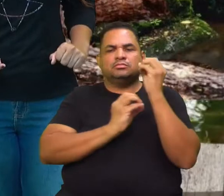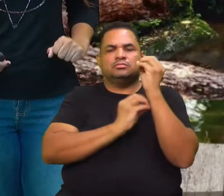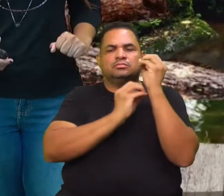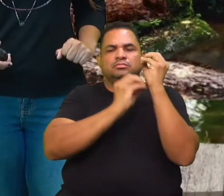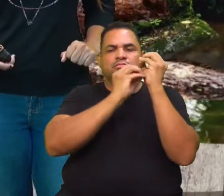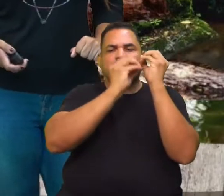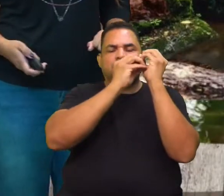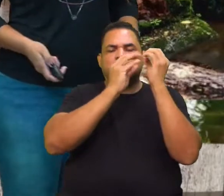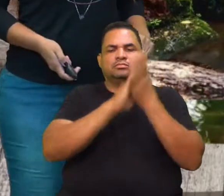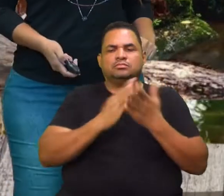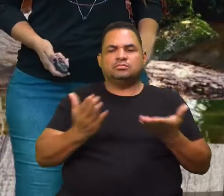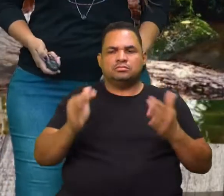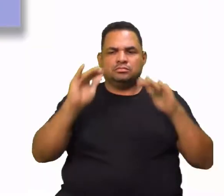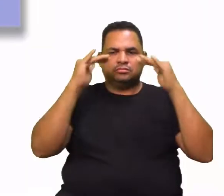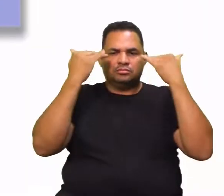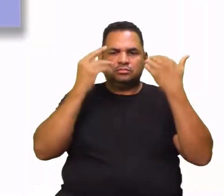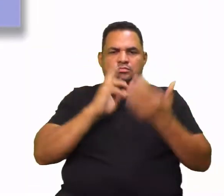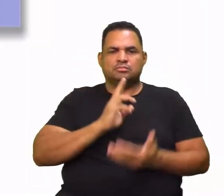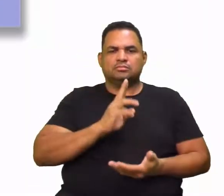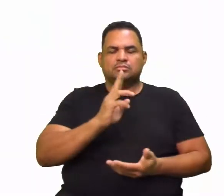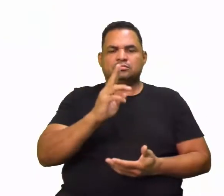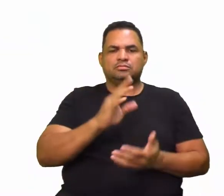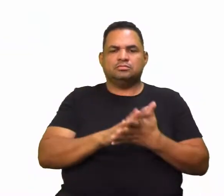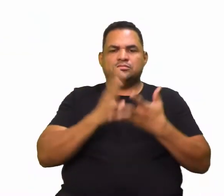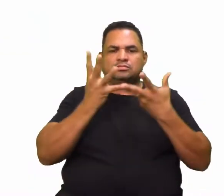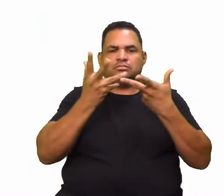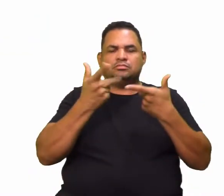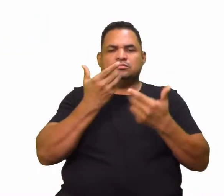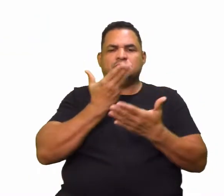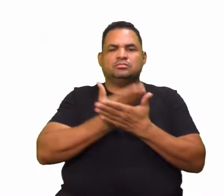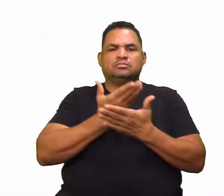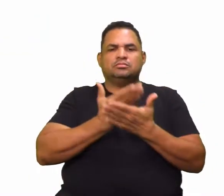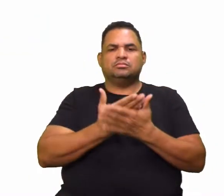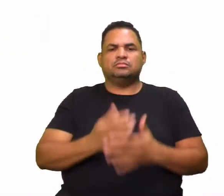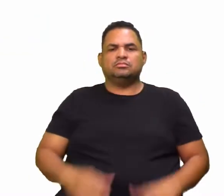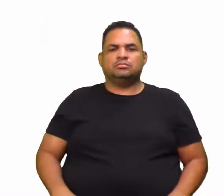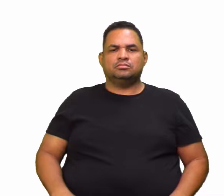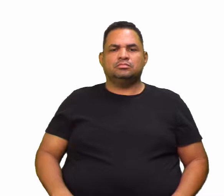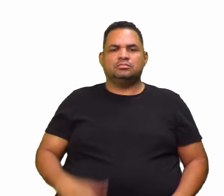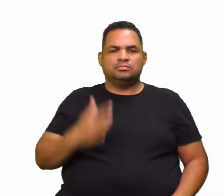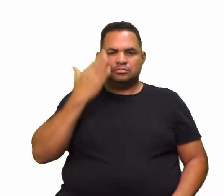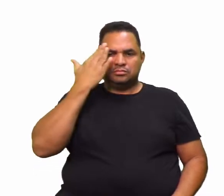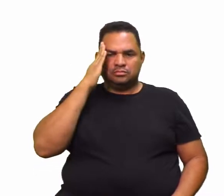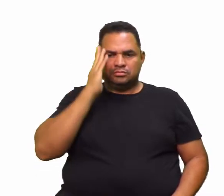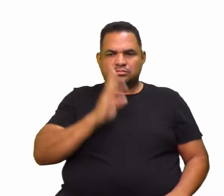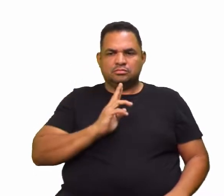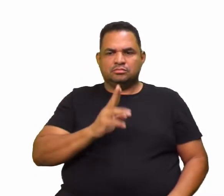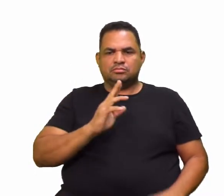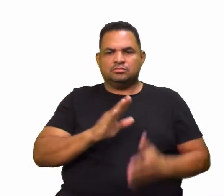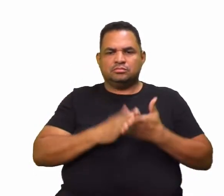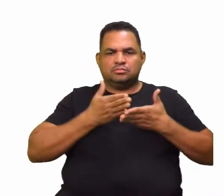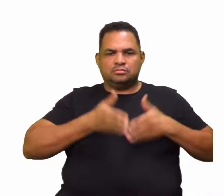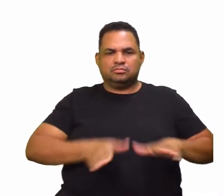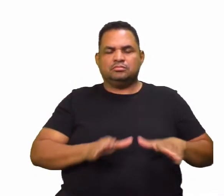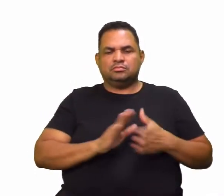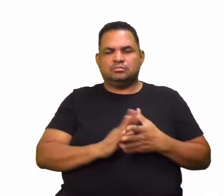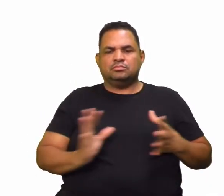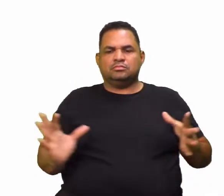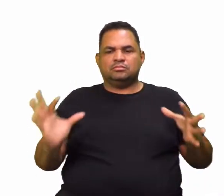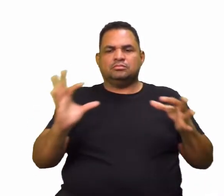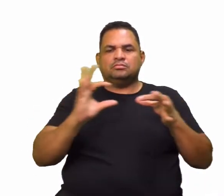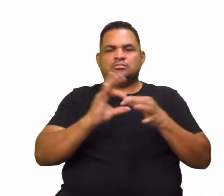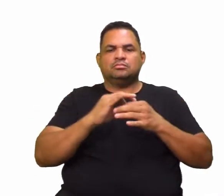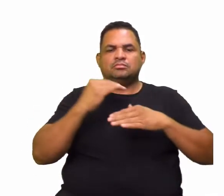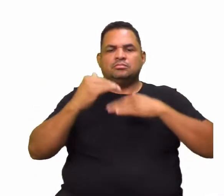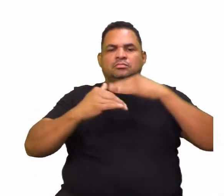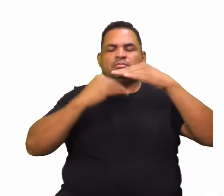bom? Então, vamos lá, continuidade. A nossa habilidade da aula é compreender os processos de reprodução